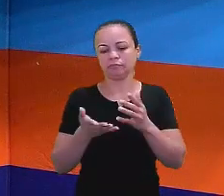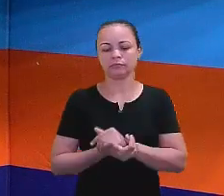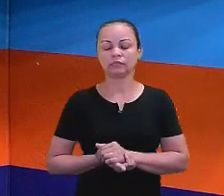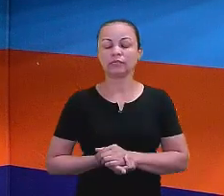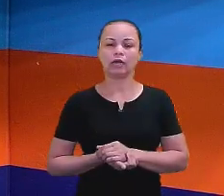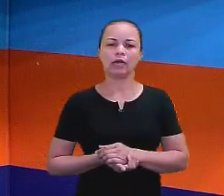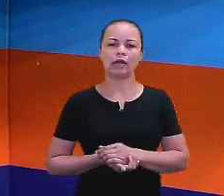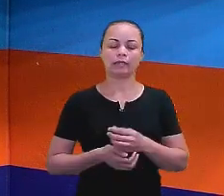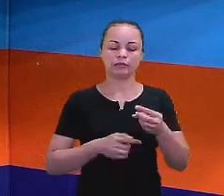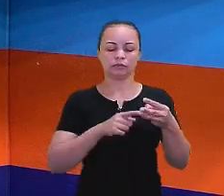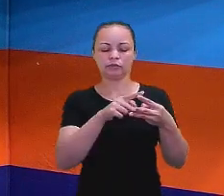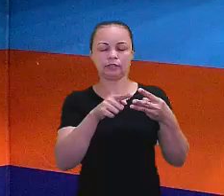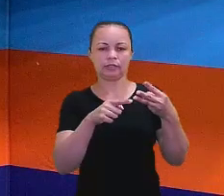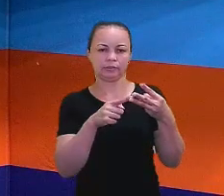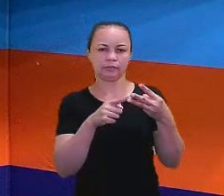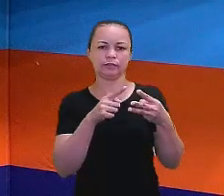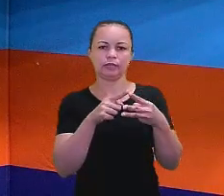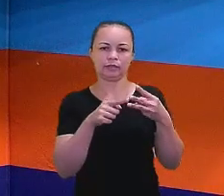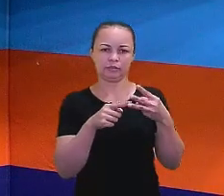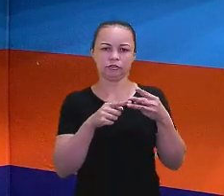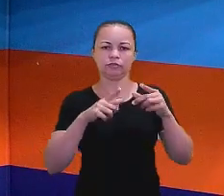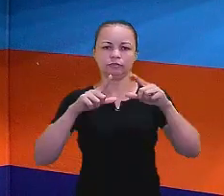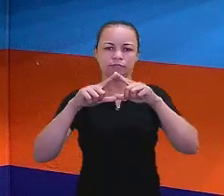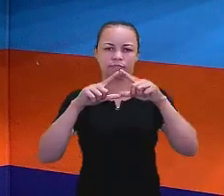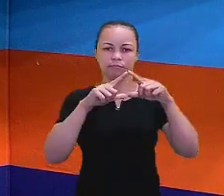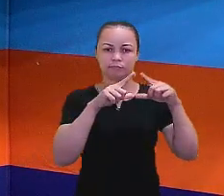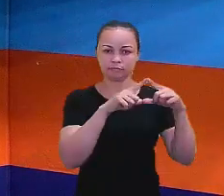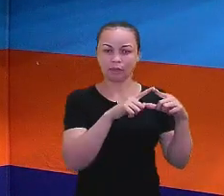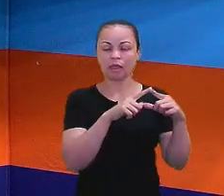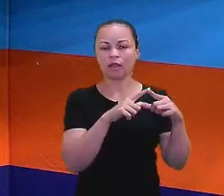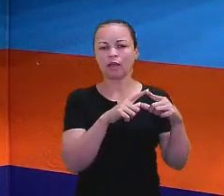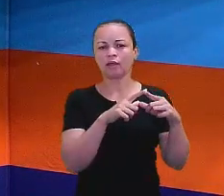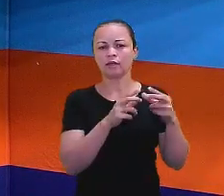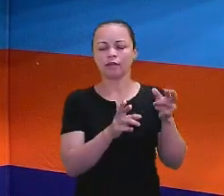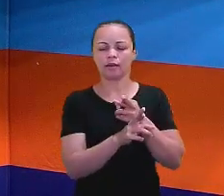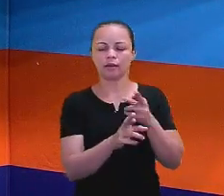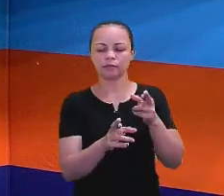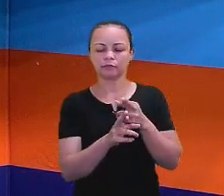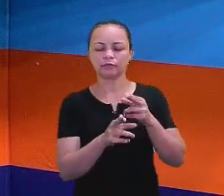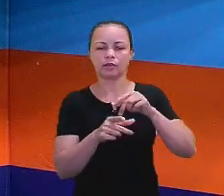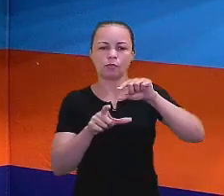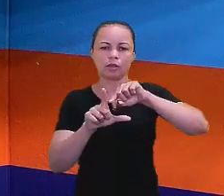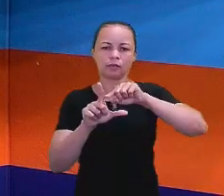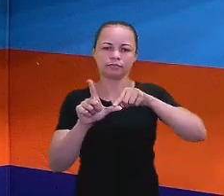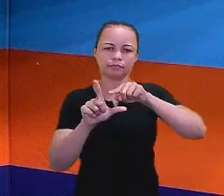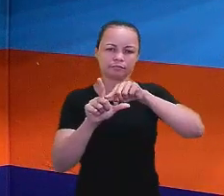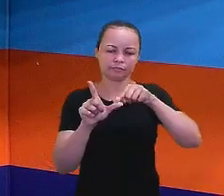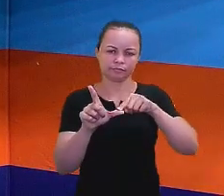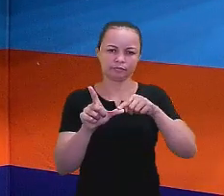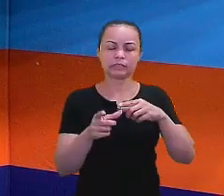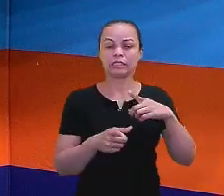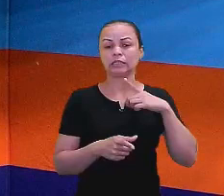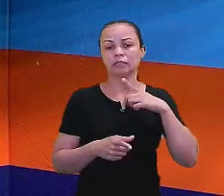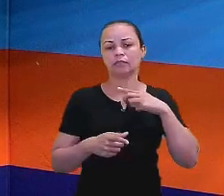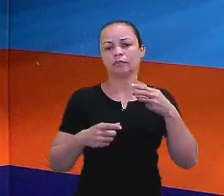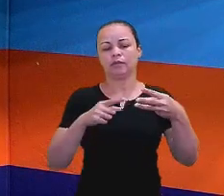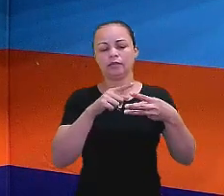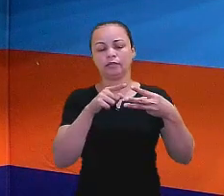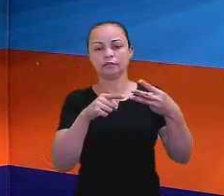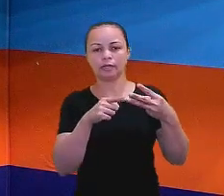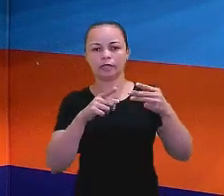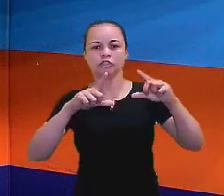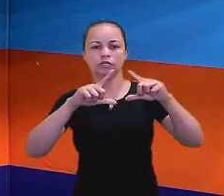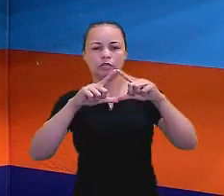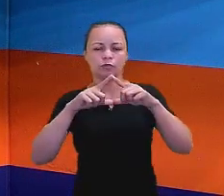classificação. Existem três tipos de triângulos em relação aos ângulos internos, né? E existem três tipos de triângulos